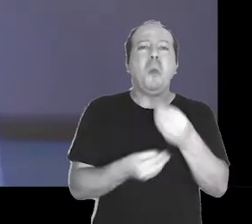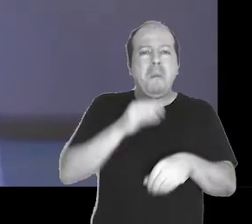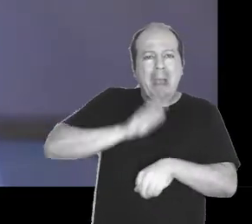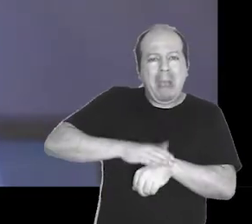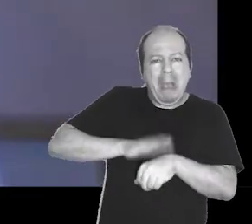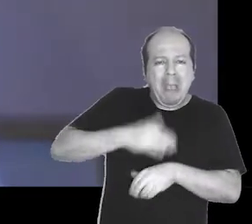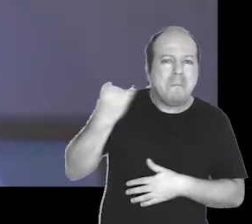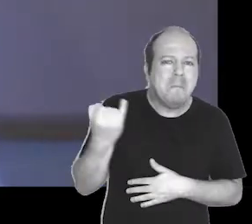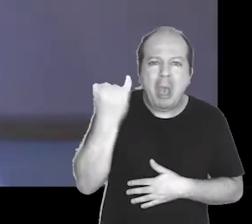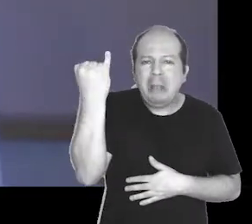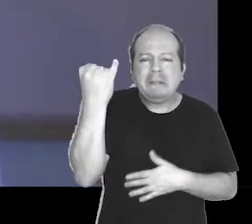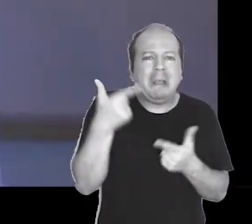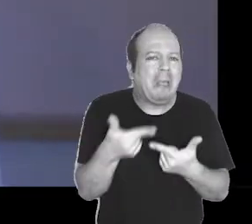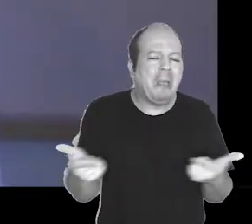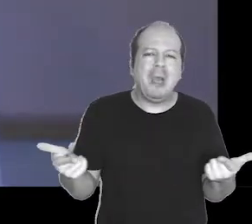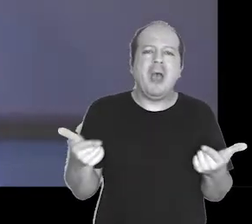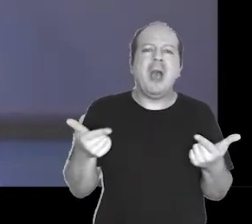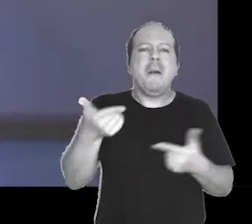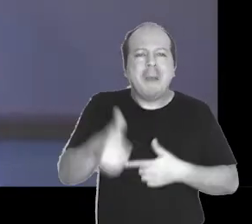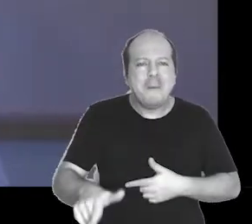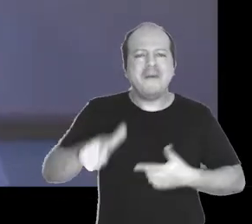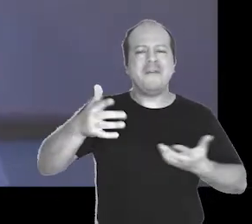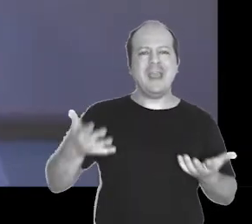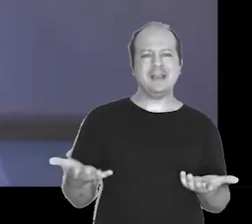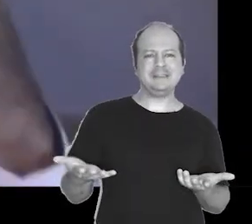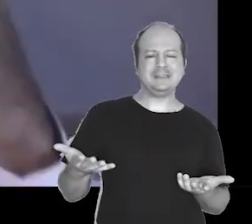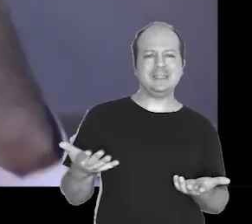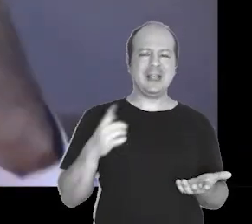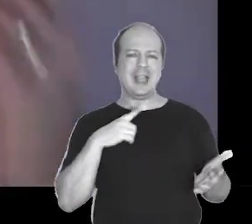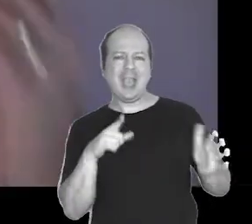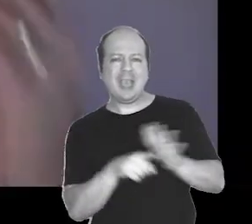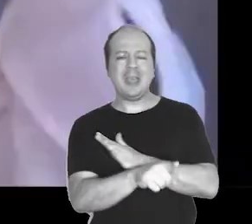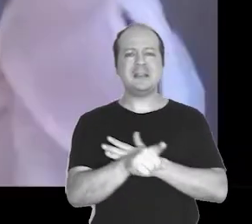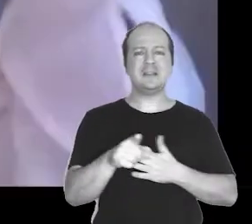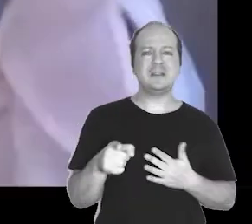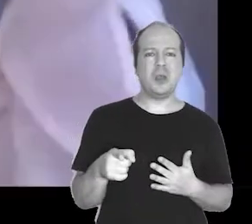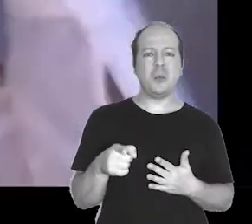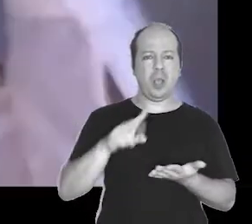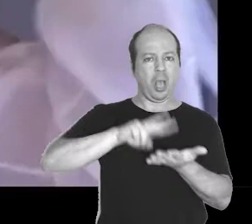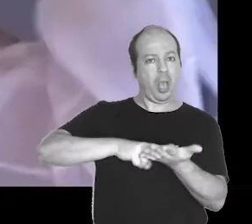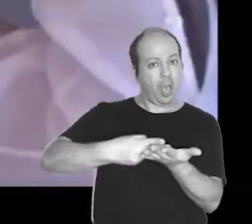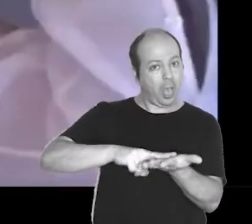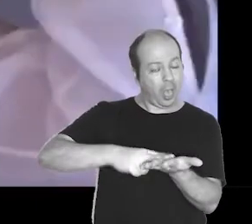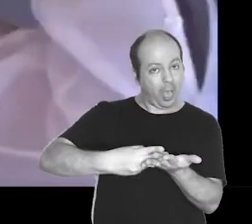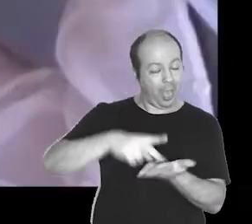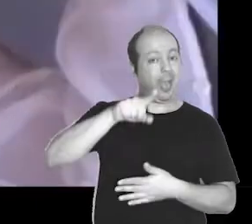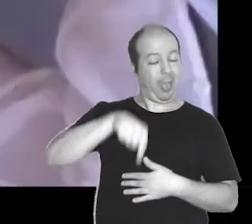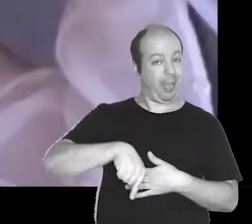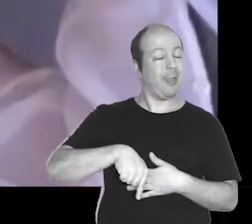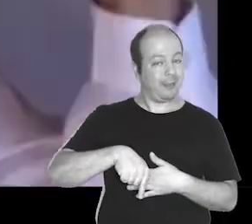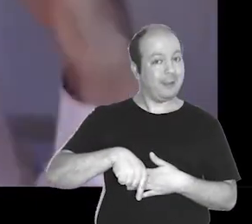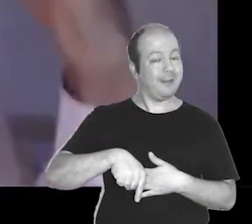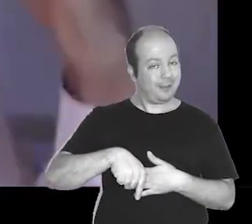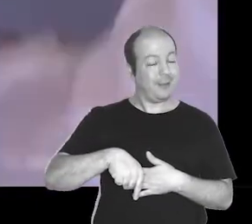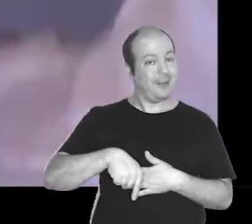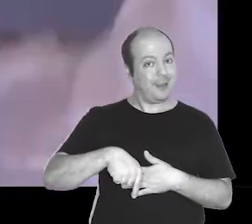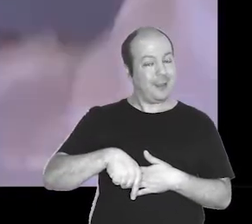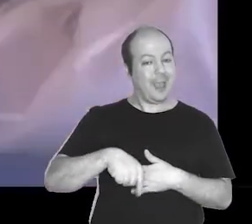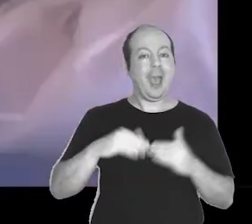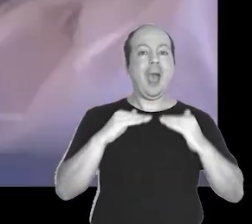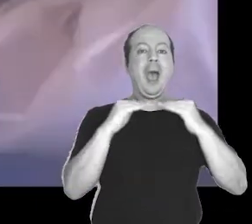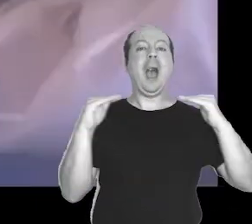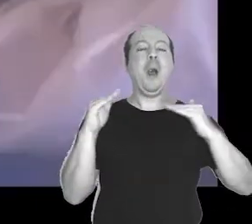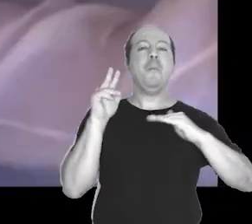importa. Mais uma vez, uma questão de tradução, senhores. Este